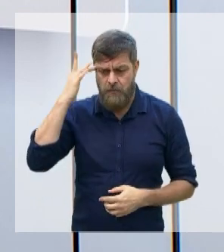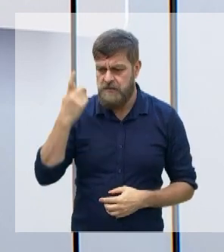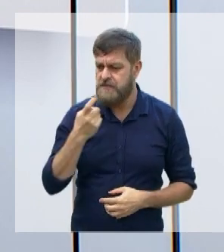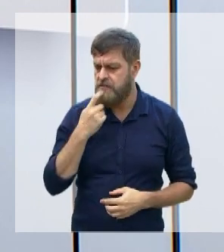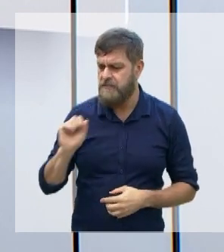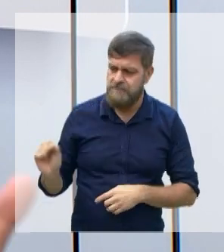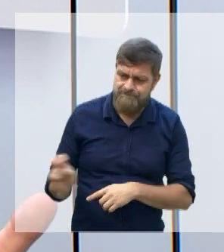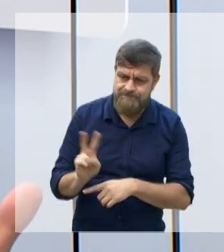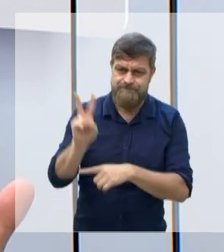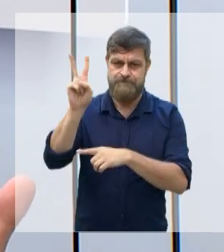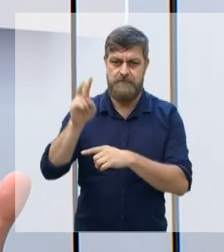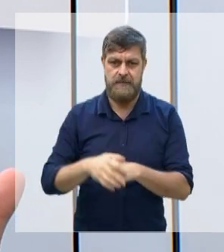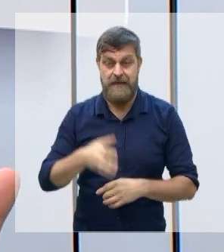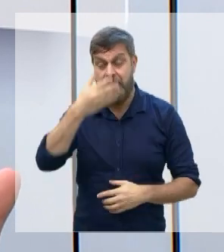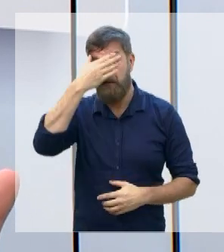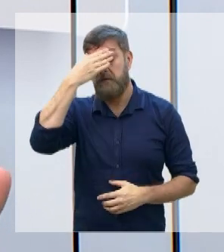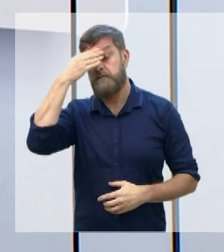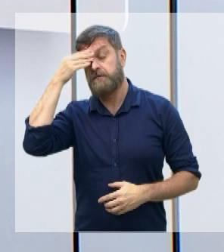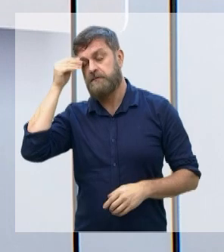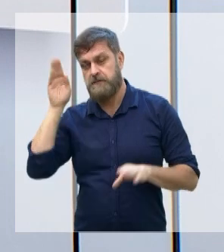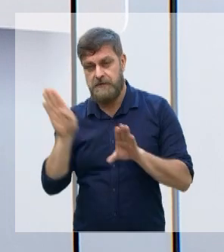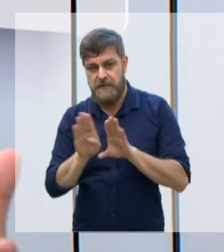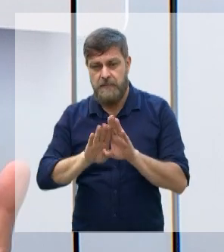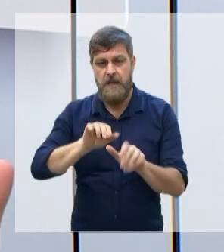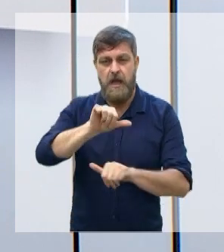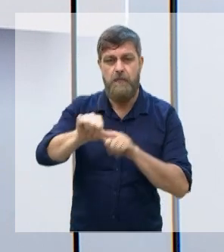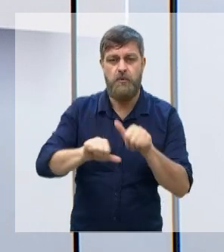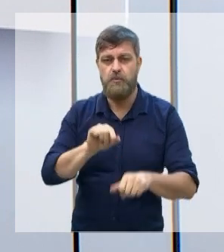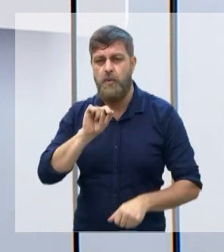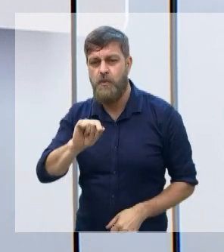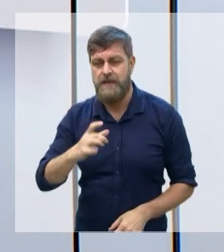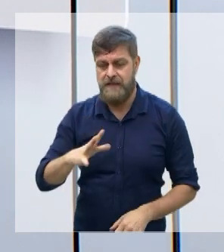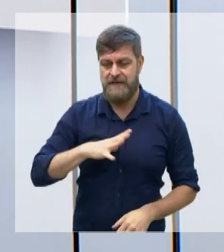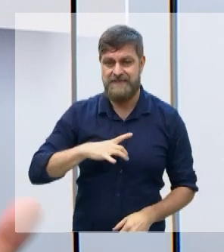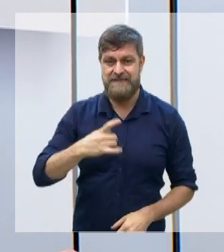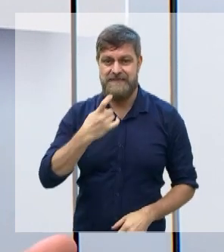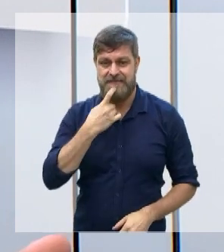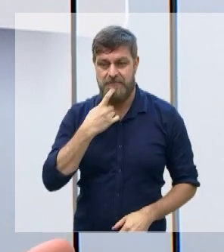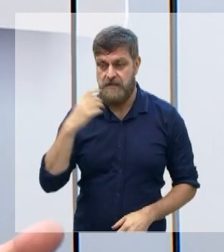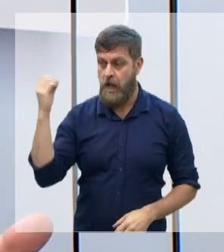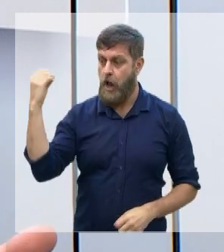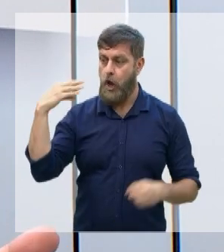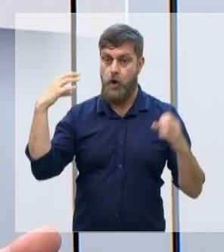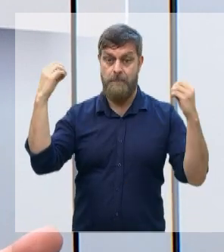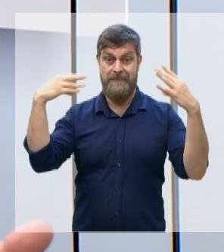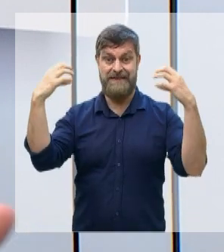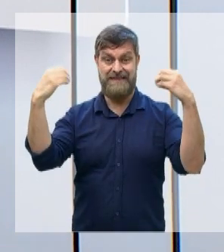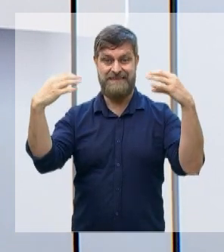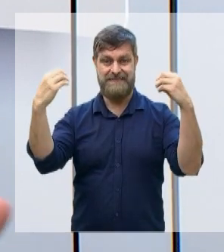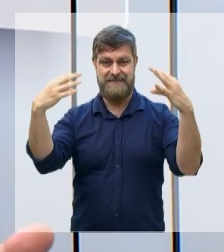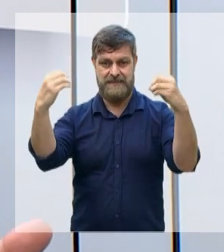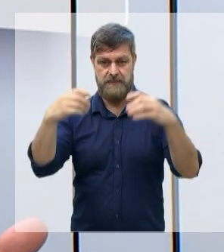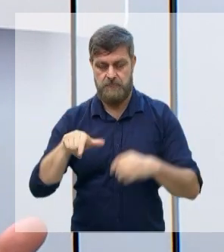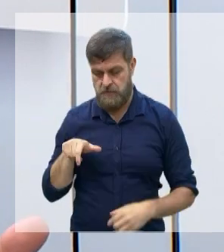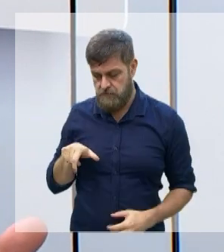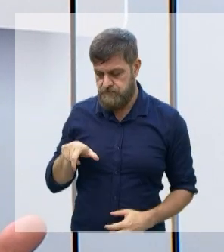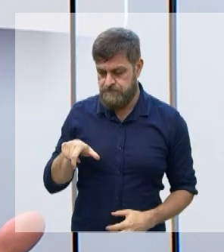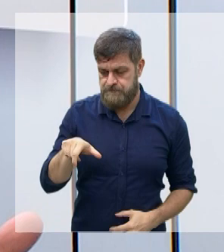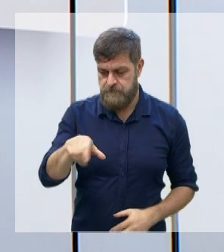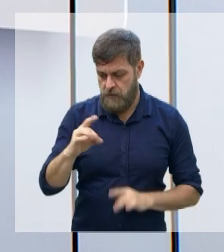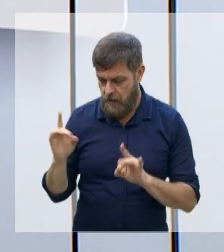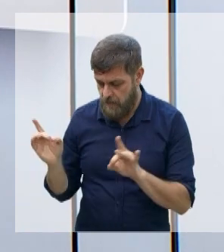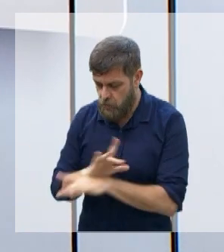cidade eu esqueci de mencionar que mudou bastante a cara da cidade é a iluminação iluminação no trecho tem sido